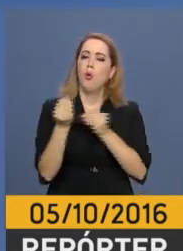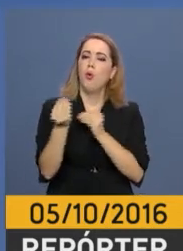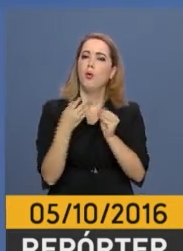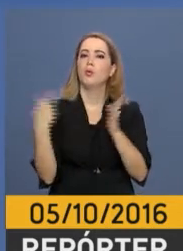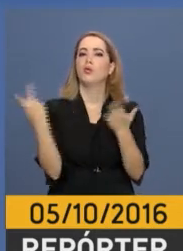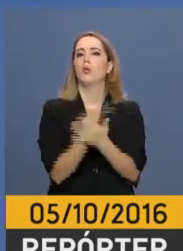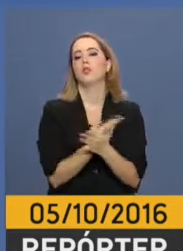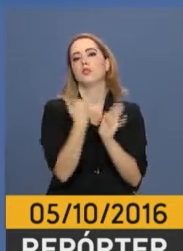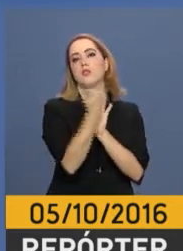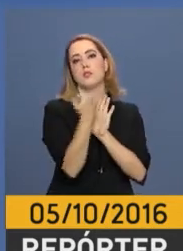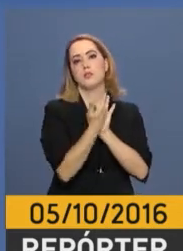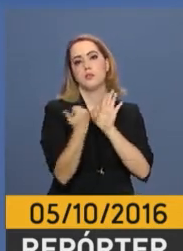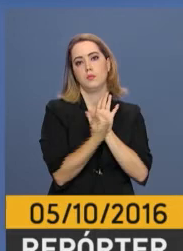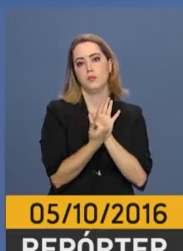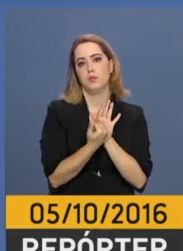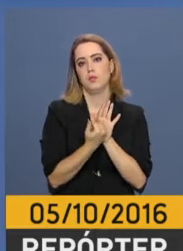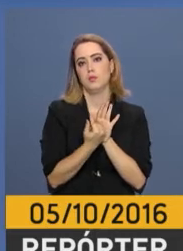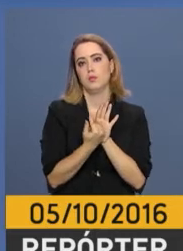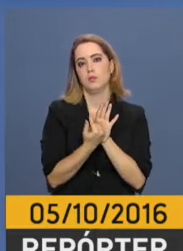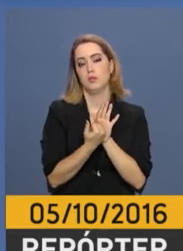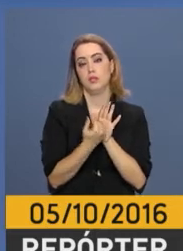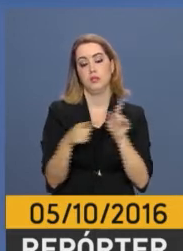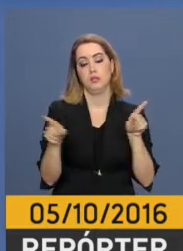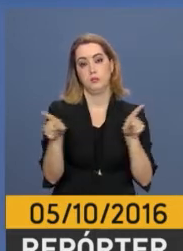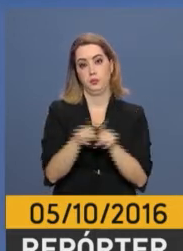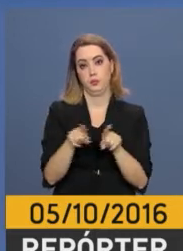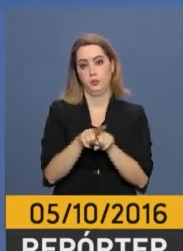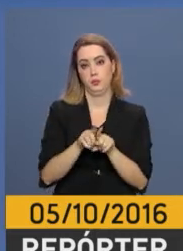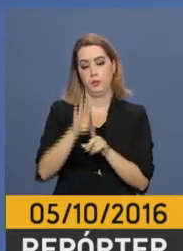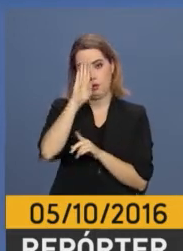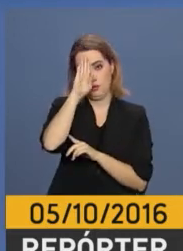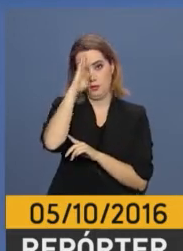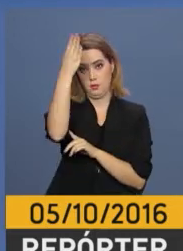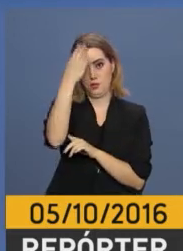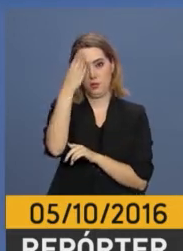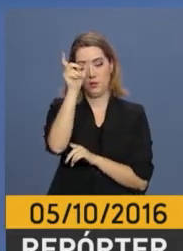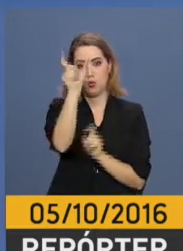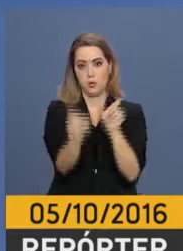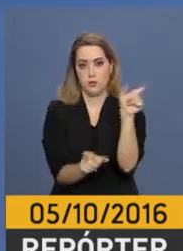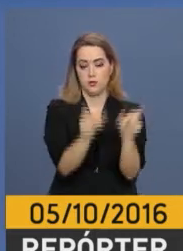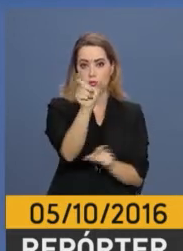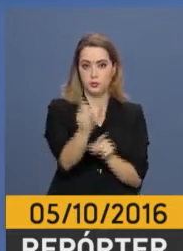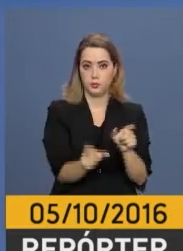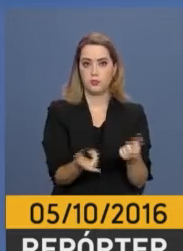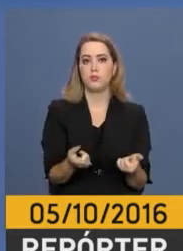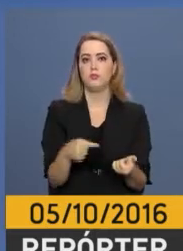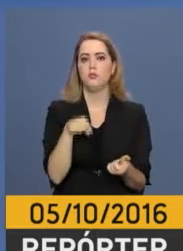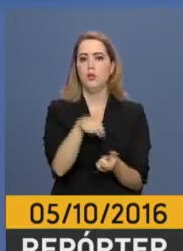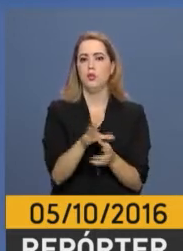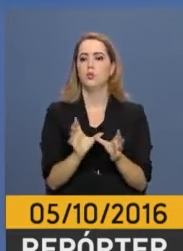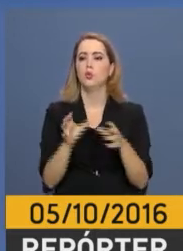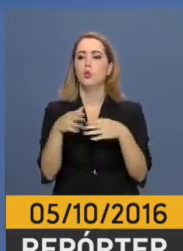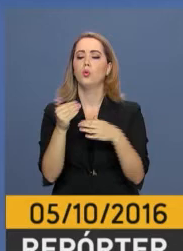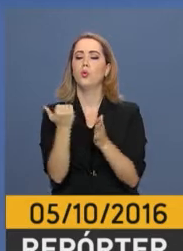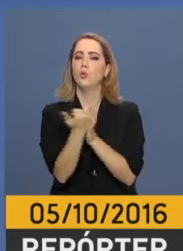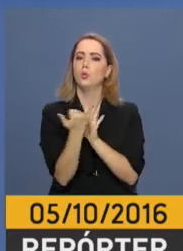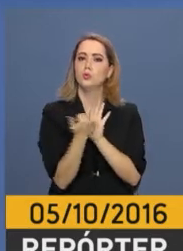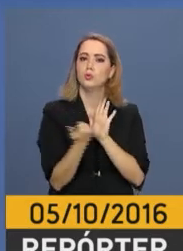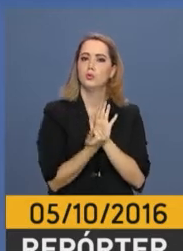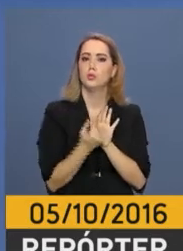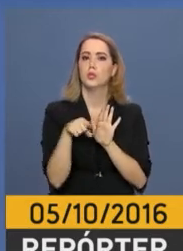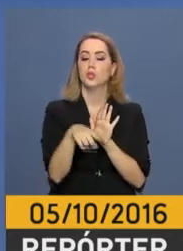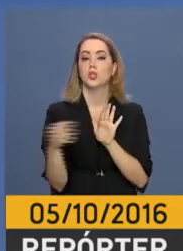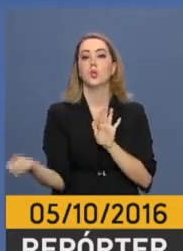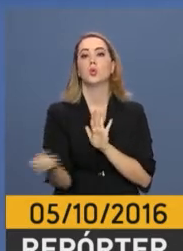da execução do programa e principalmente da capacitação os programas nessa área como é uma área que tem